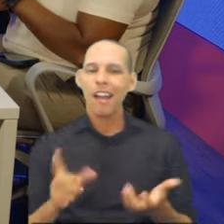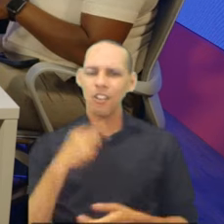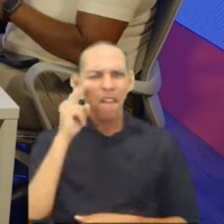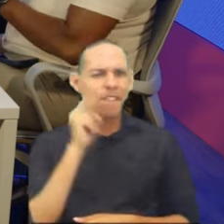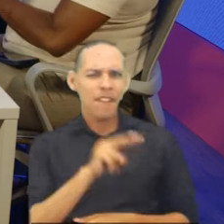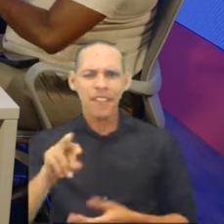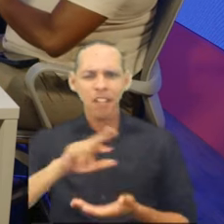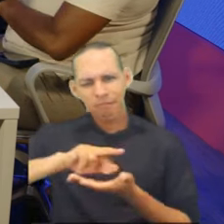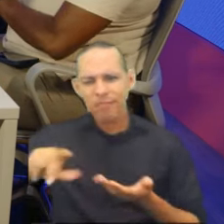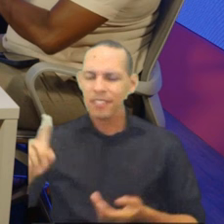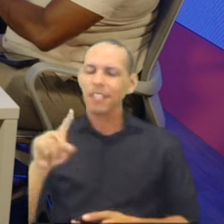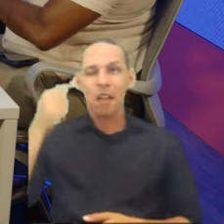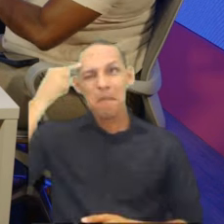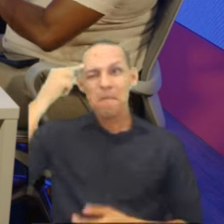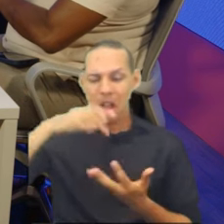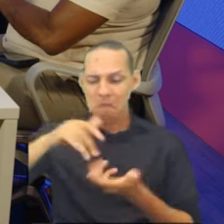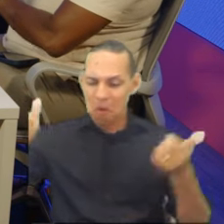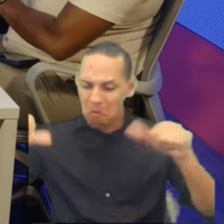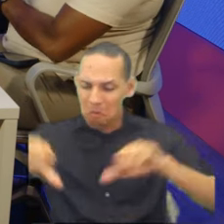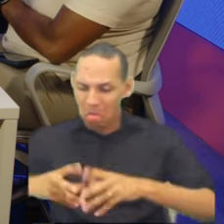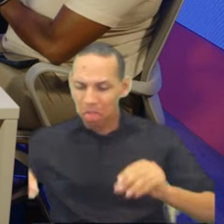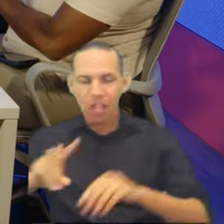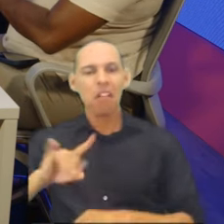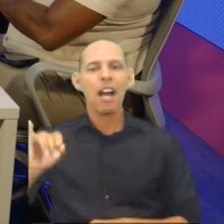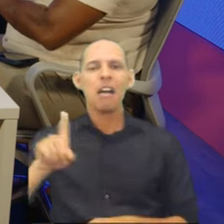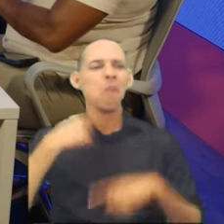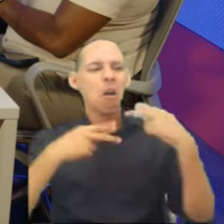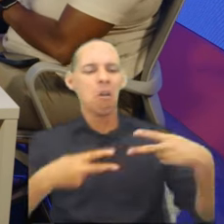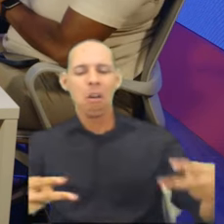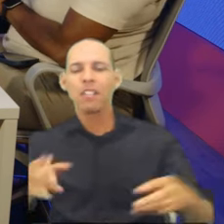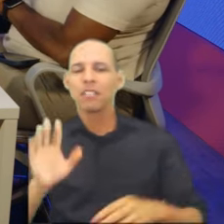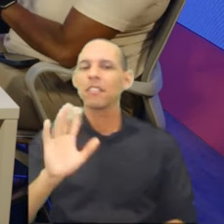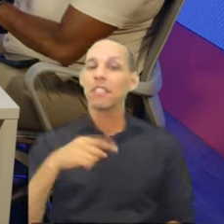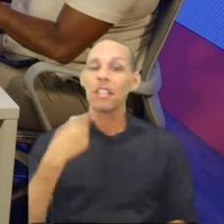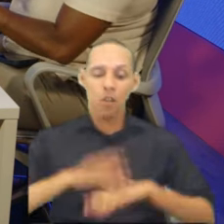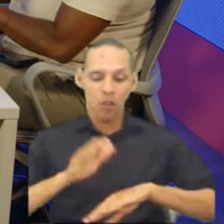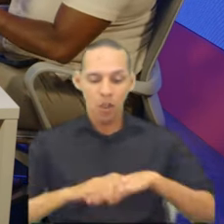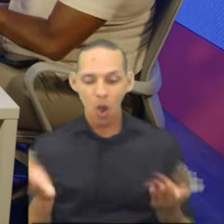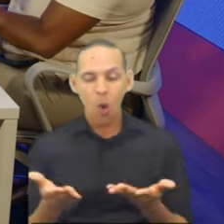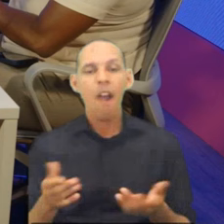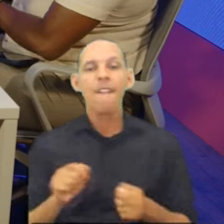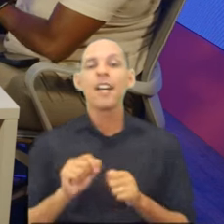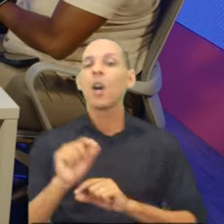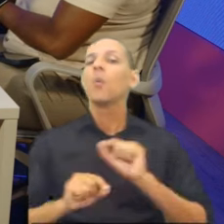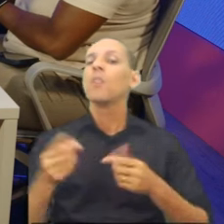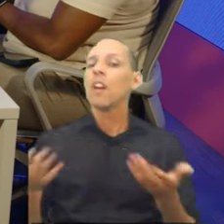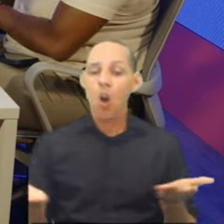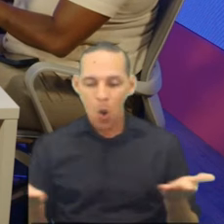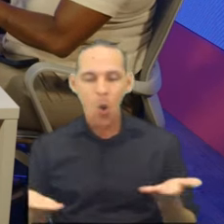que a gente não olhou a diversidade a gente não ficou pensando o mundo vai acabar a gente não pensou vai todo mundo morrer o que eu vou fazer